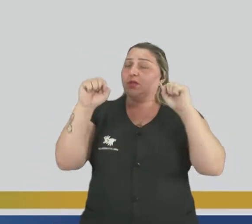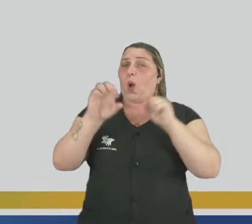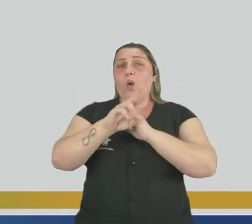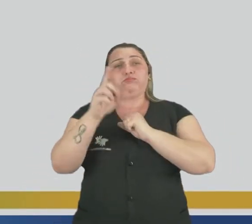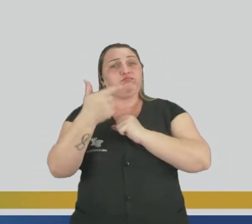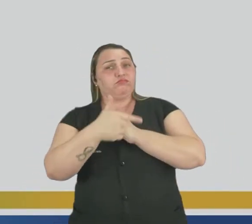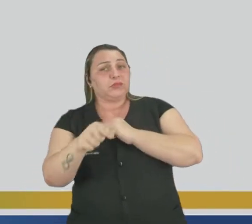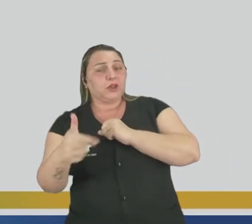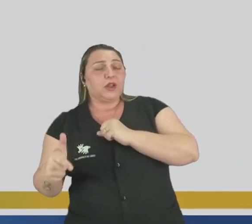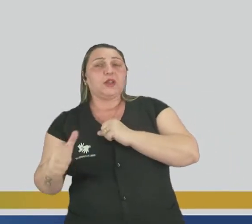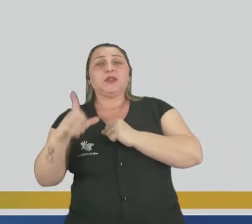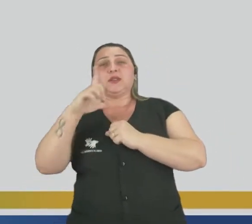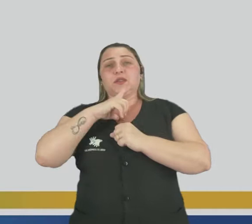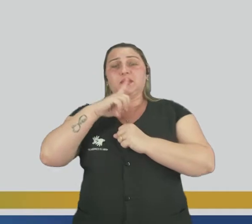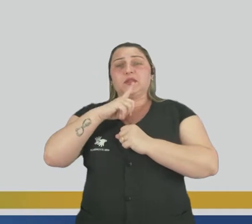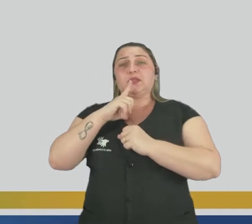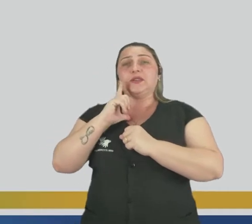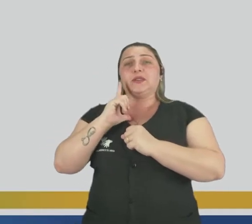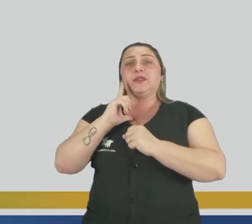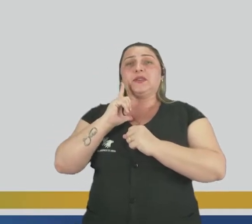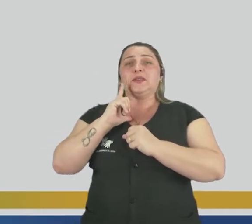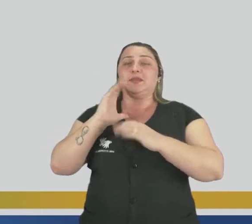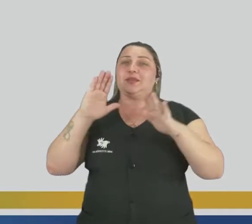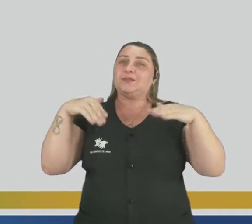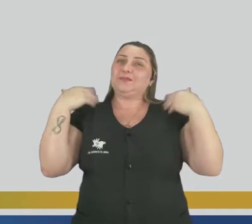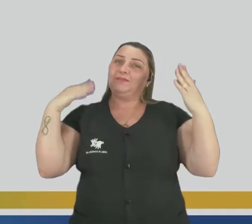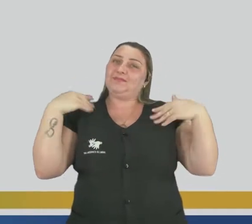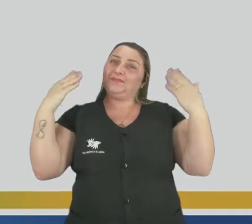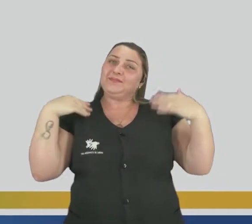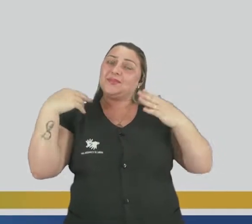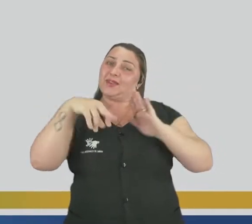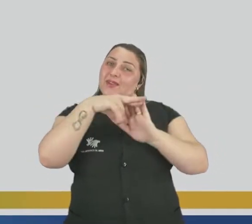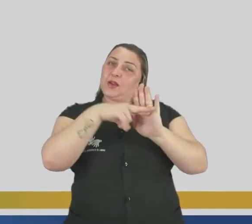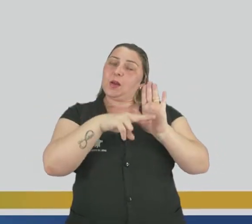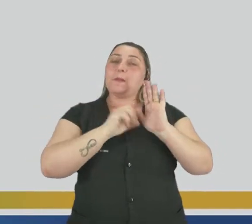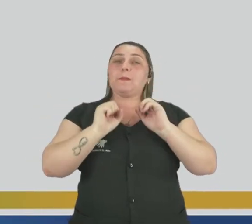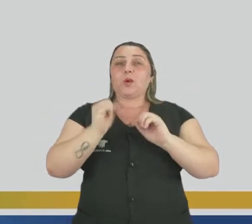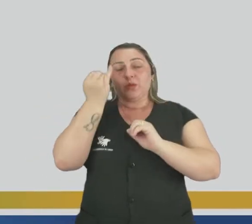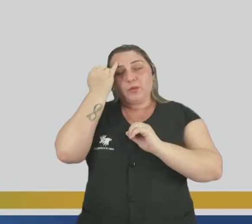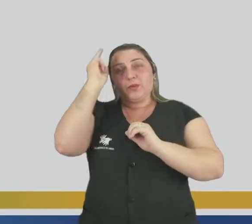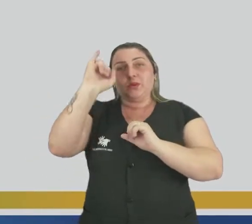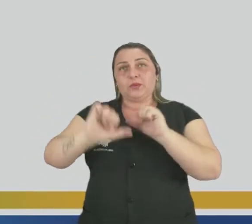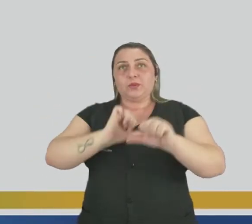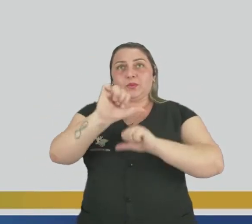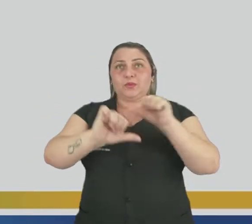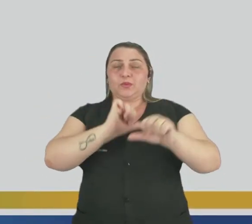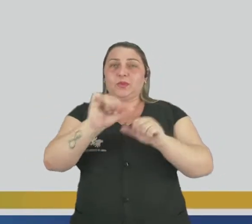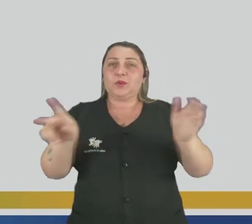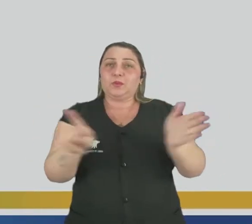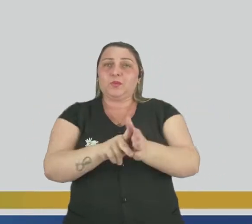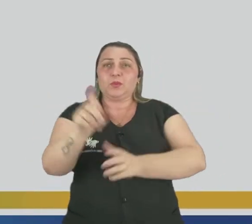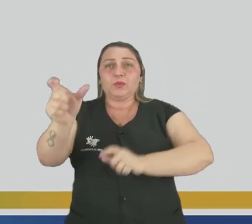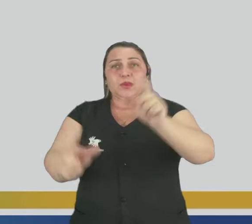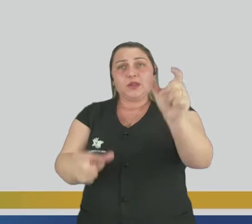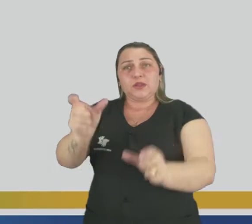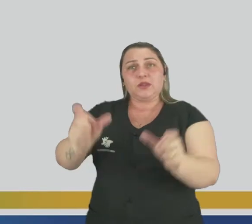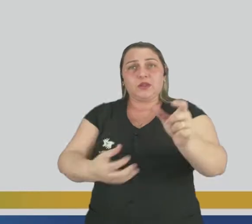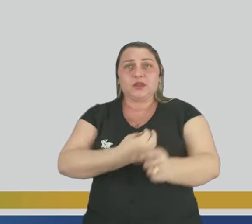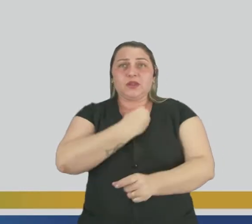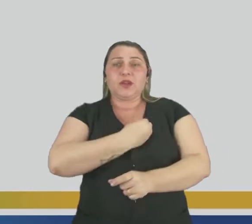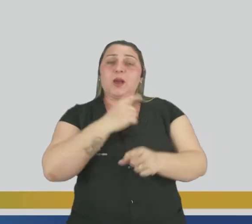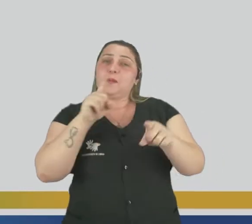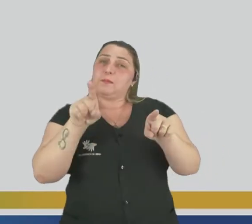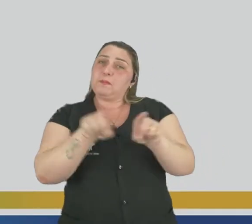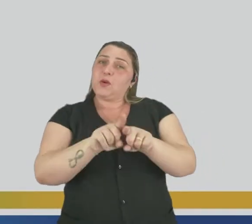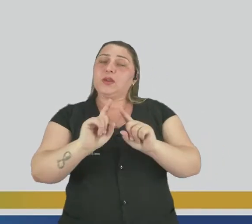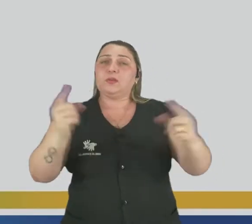não, realizadas como forma de entretenimento. Suas regras podem ser criadas e modificadas pelos próprios jogadores e